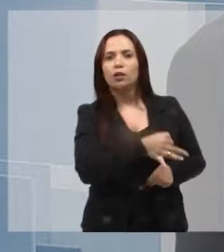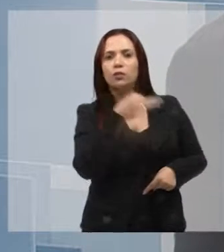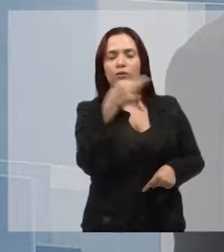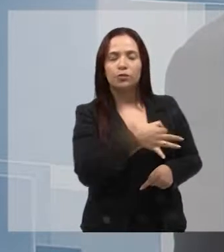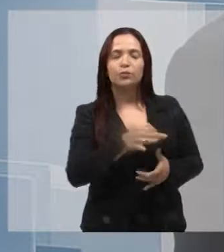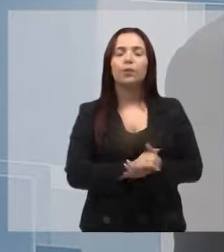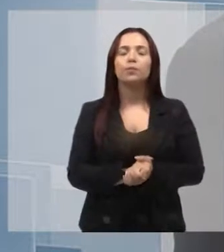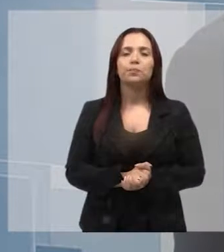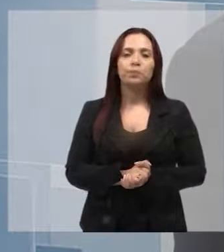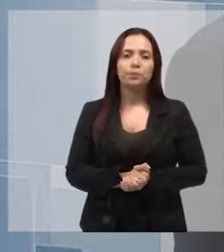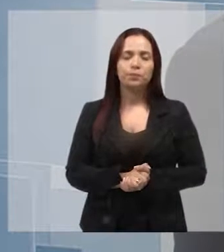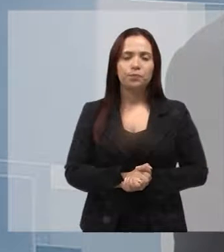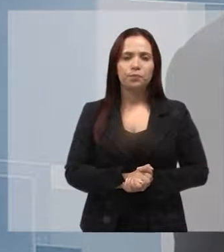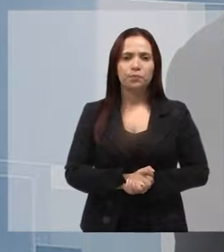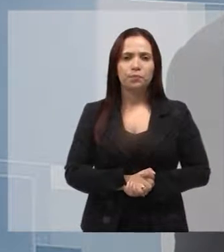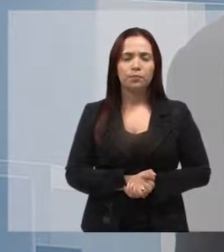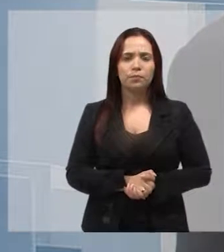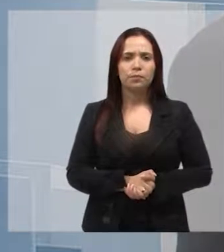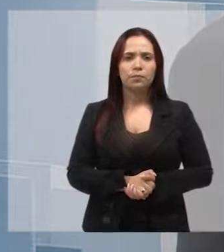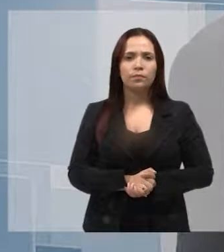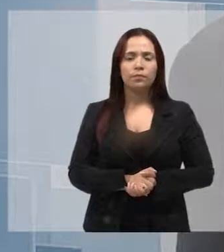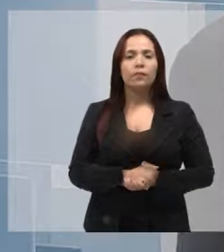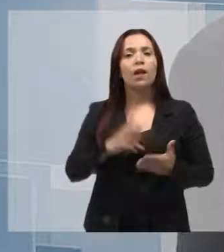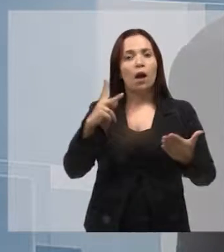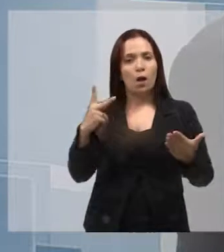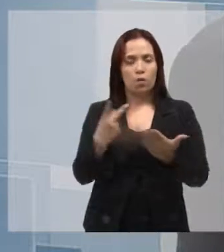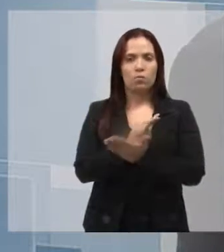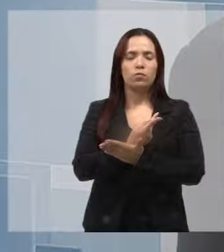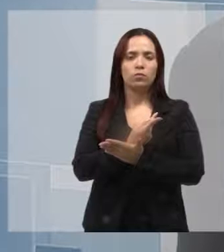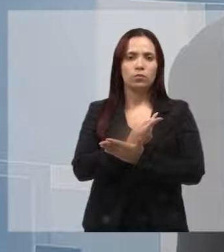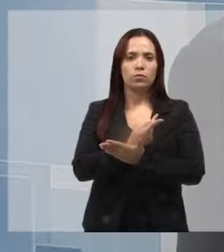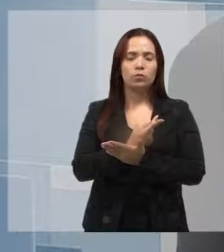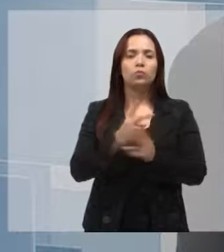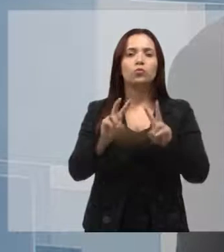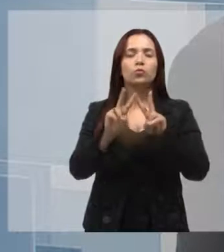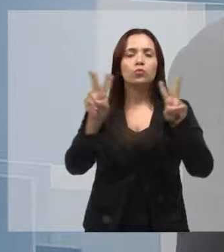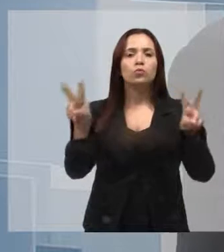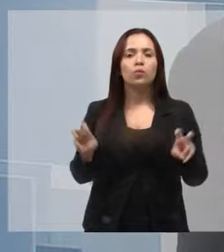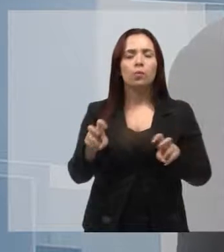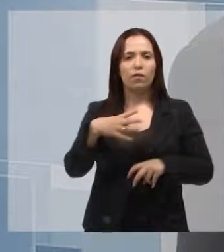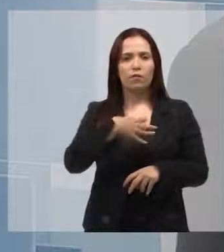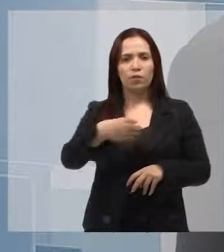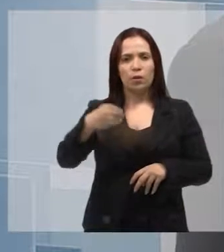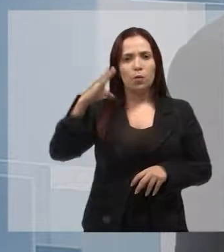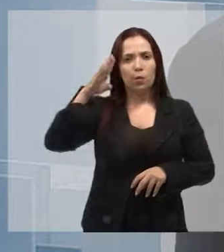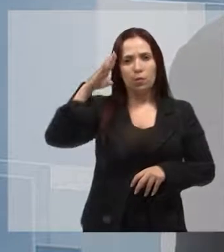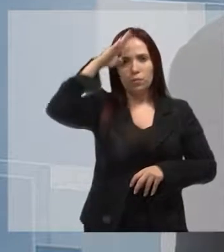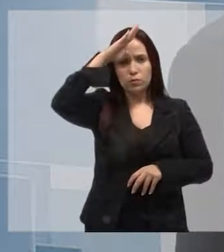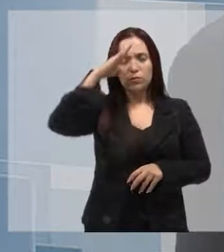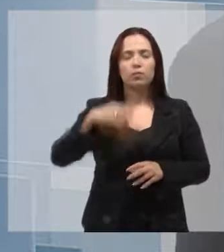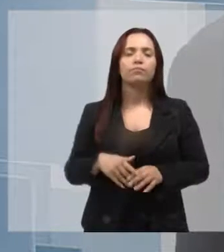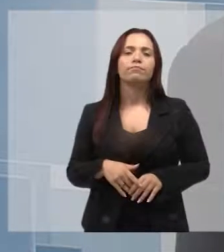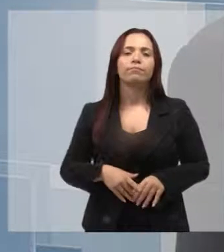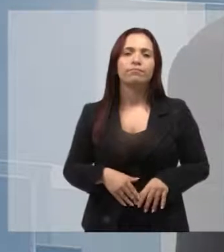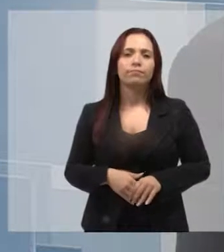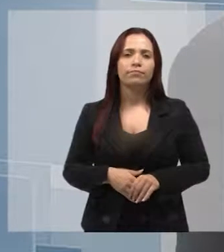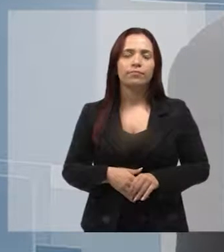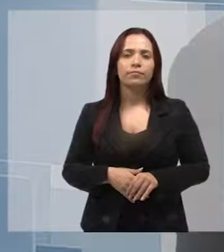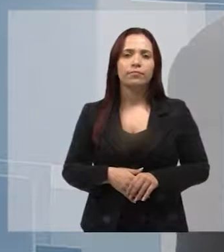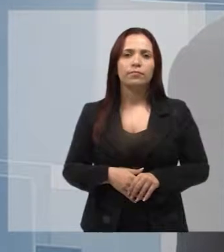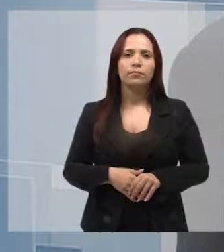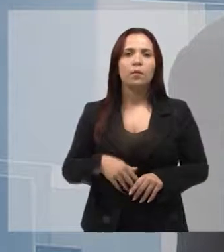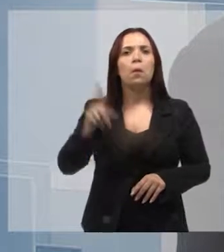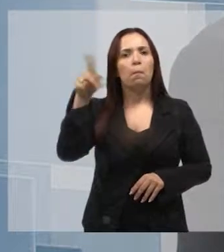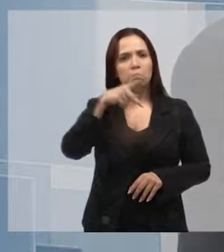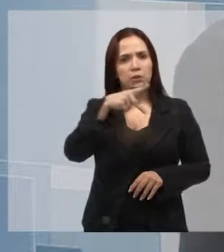E teve esse episódio agora em relação ao filho do Bolsonaro, que o presidente foi